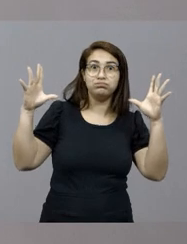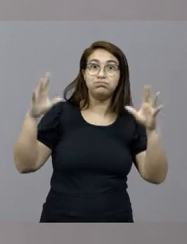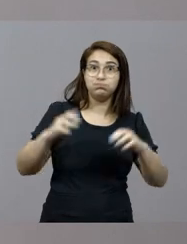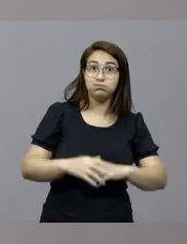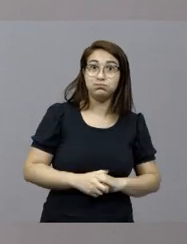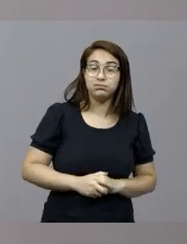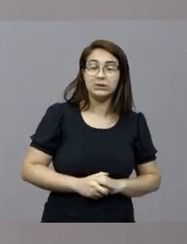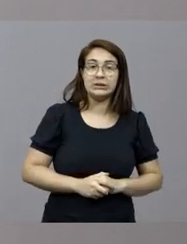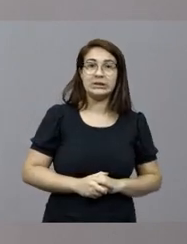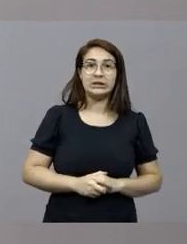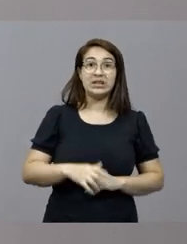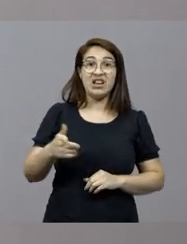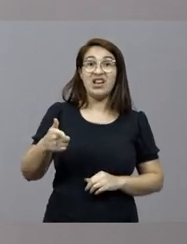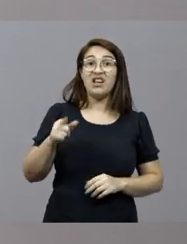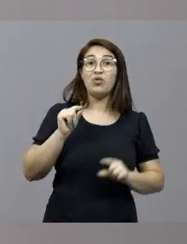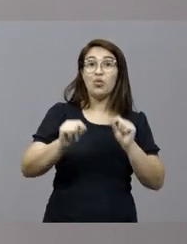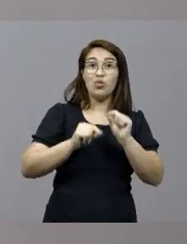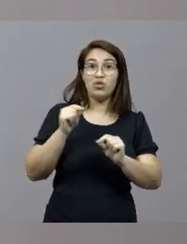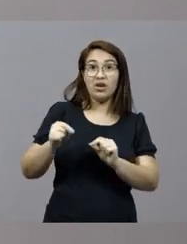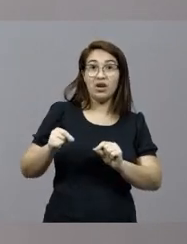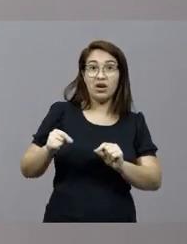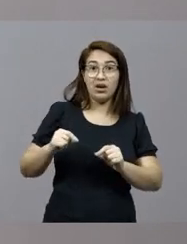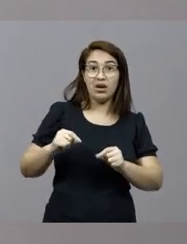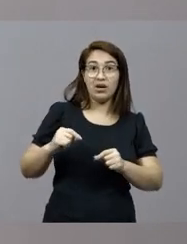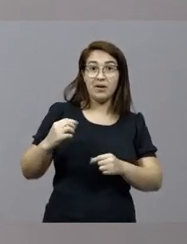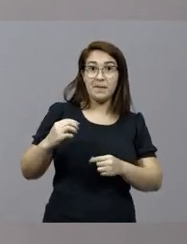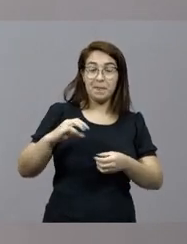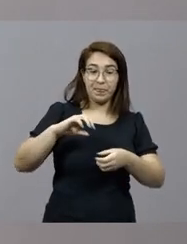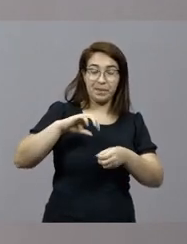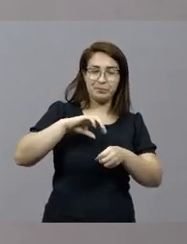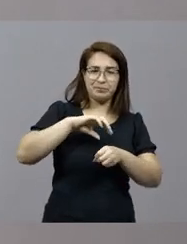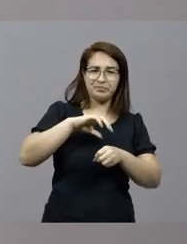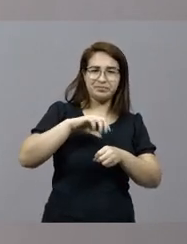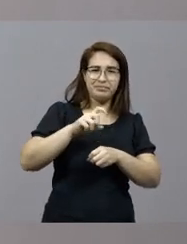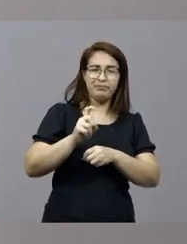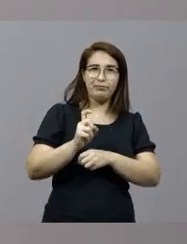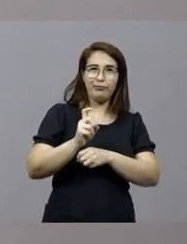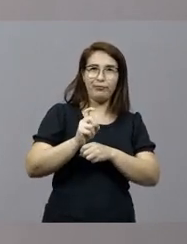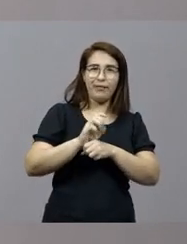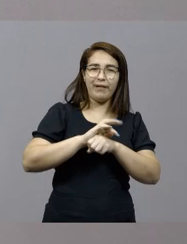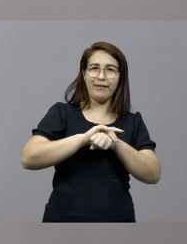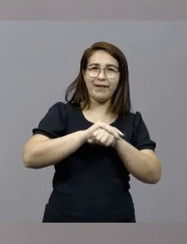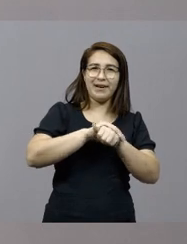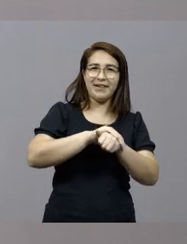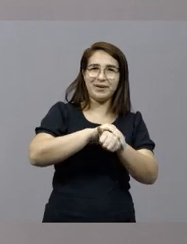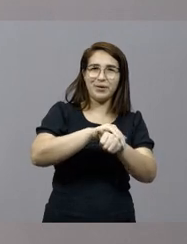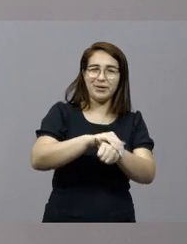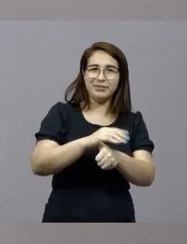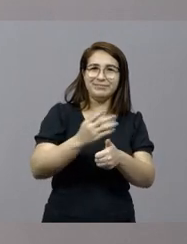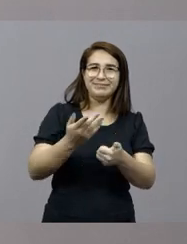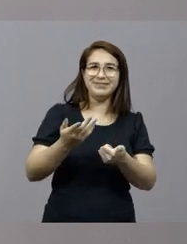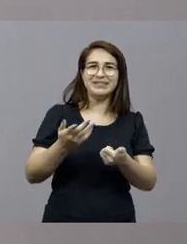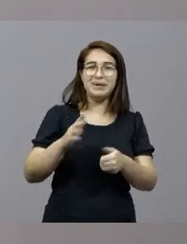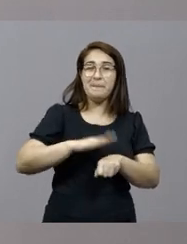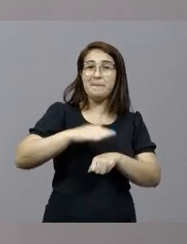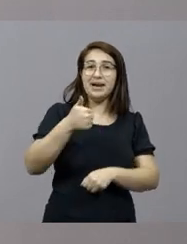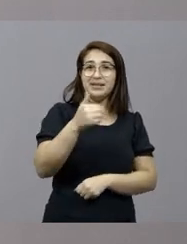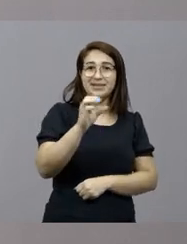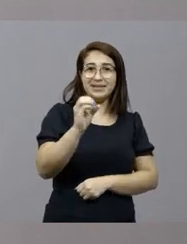carregador caracol, para mais de 100 tiros.